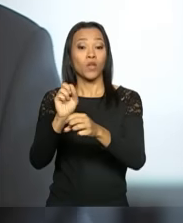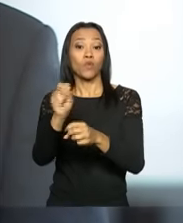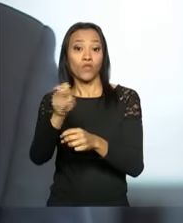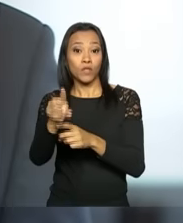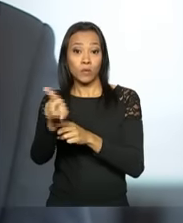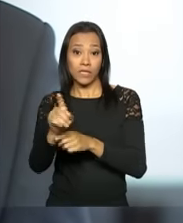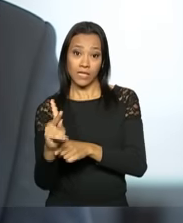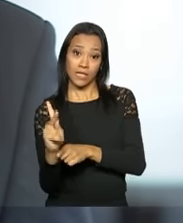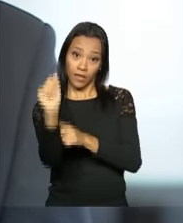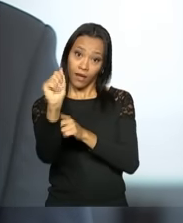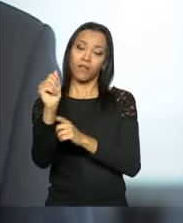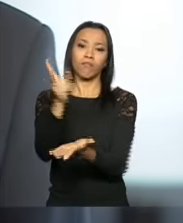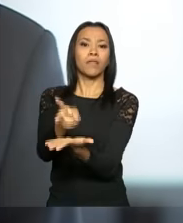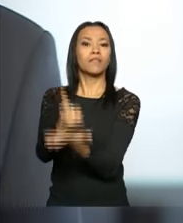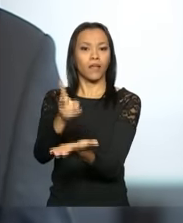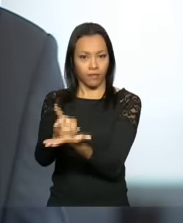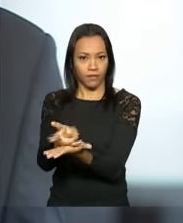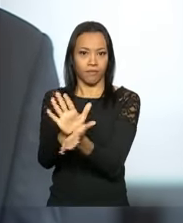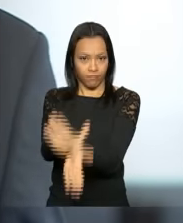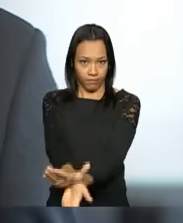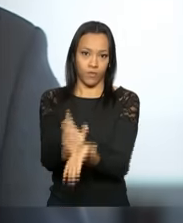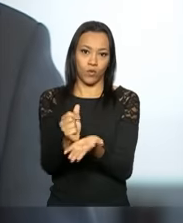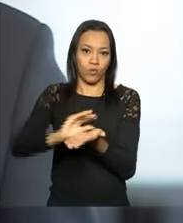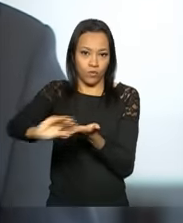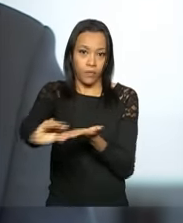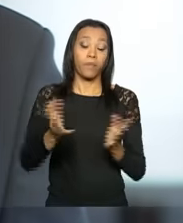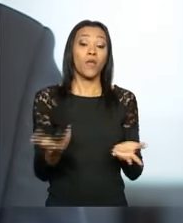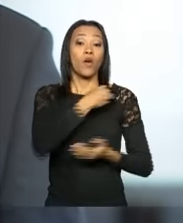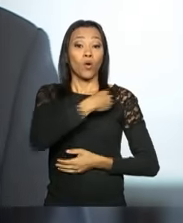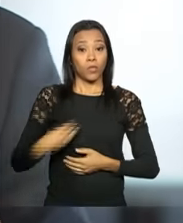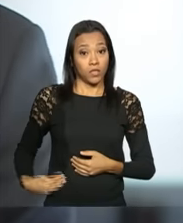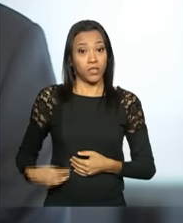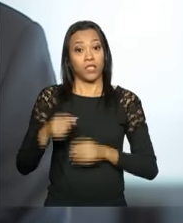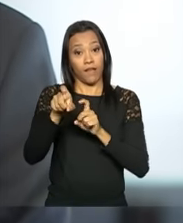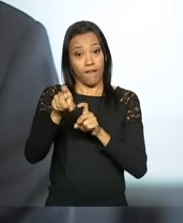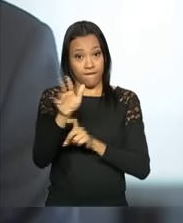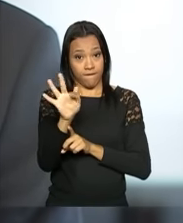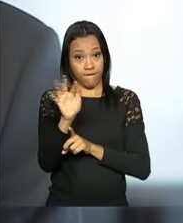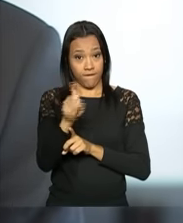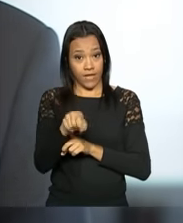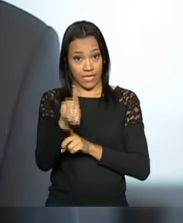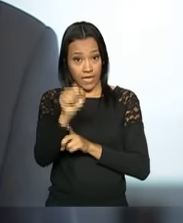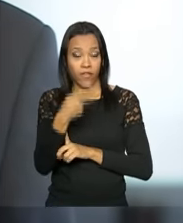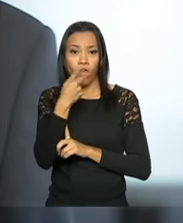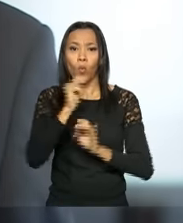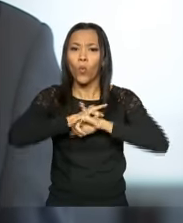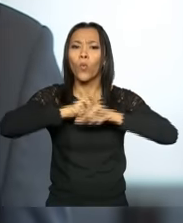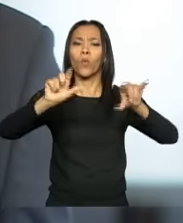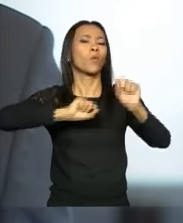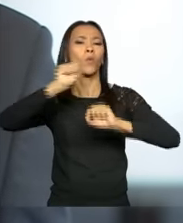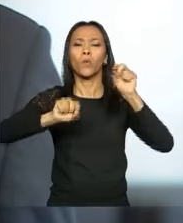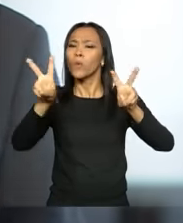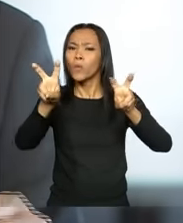zica estão preservados o ministro da Fazenda Nelson Barbosa também fez anúncios um deles diz respeito